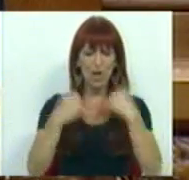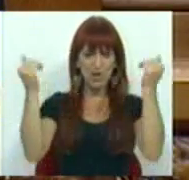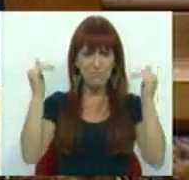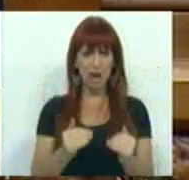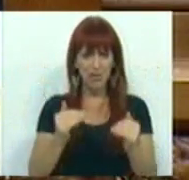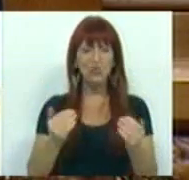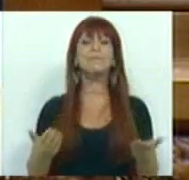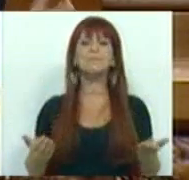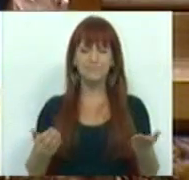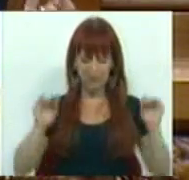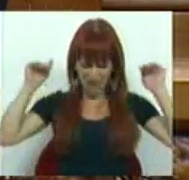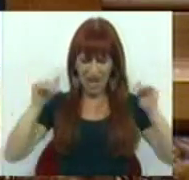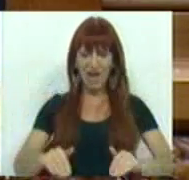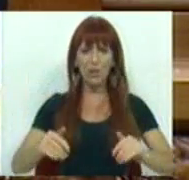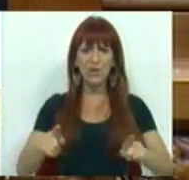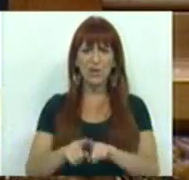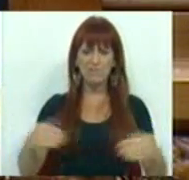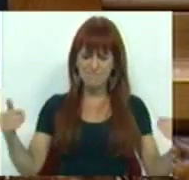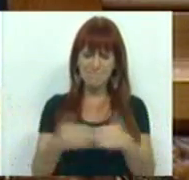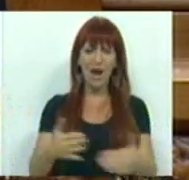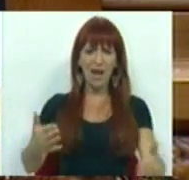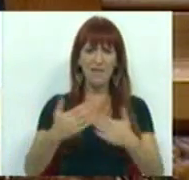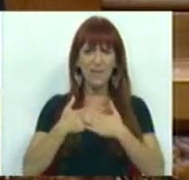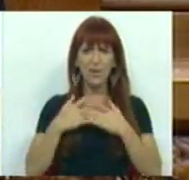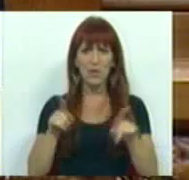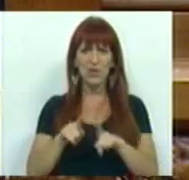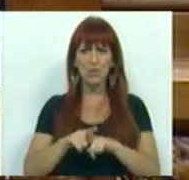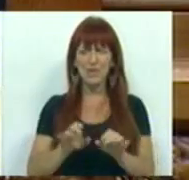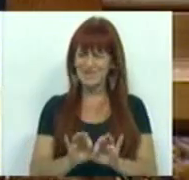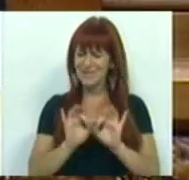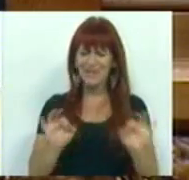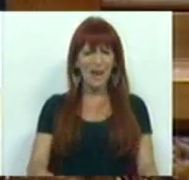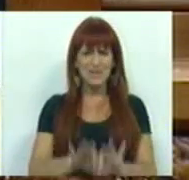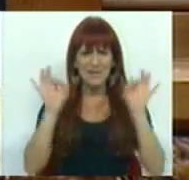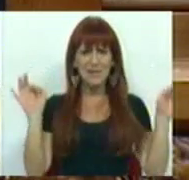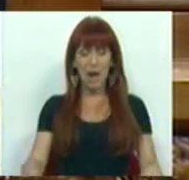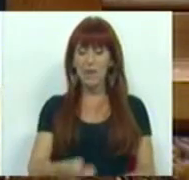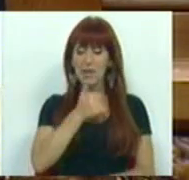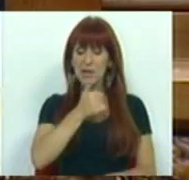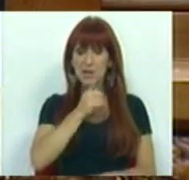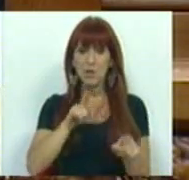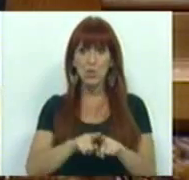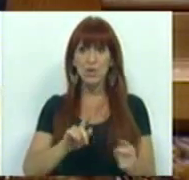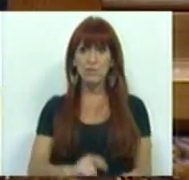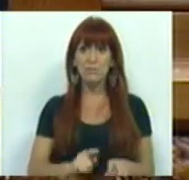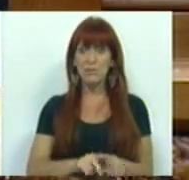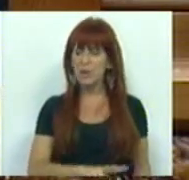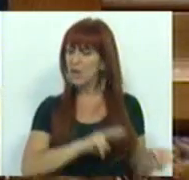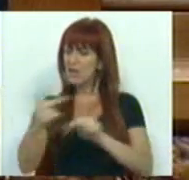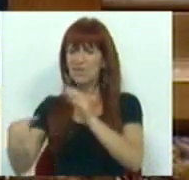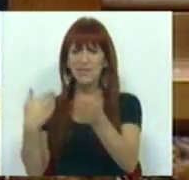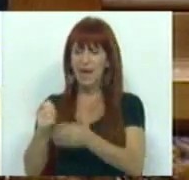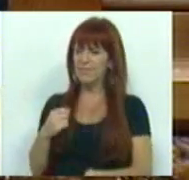sociais. É a recessão que nos mata nos exatos termos em que determina que se transfiram para